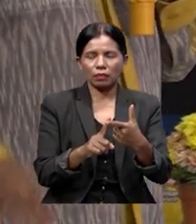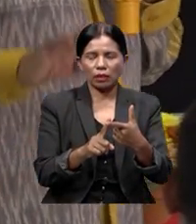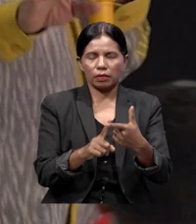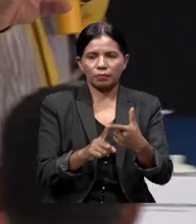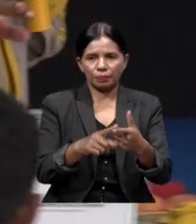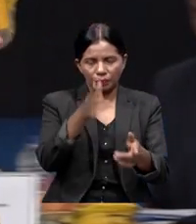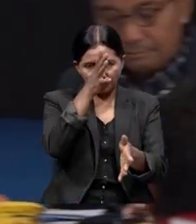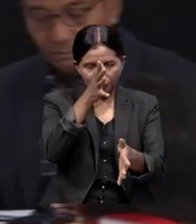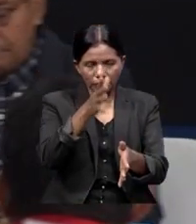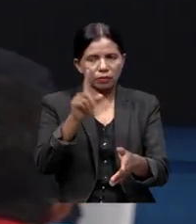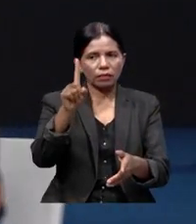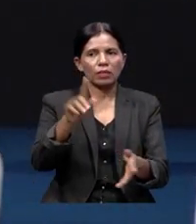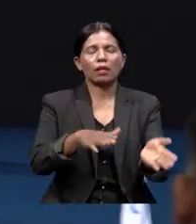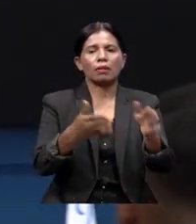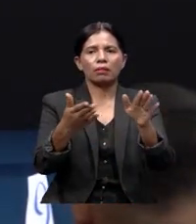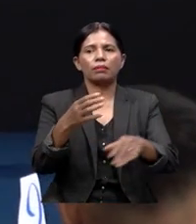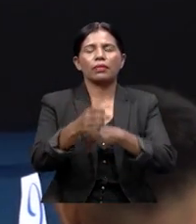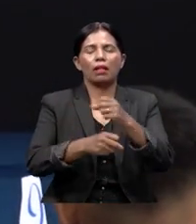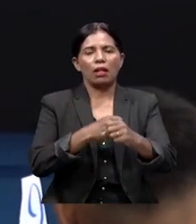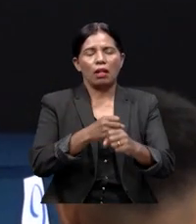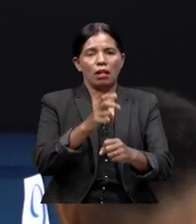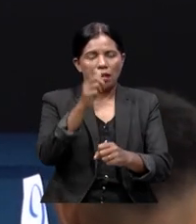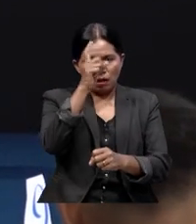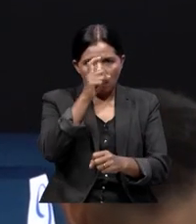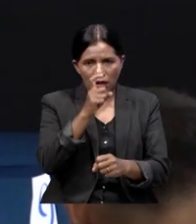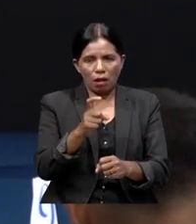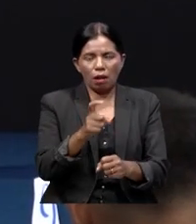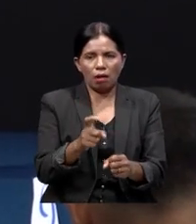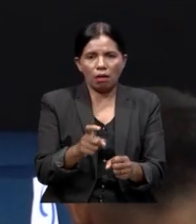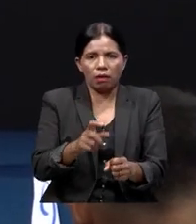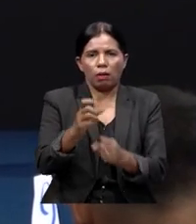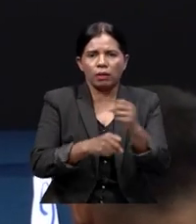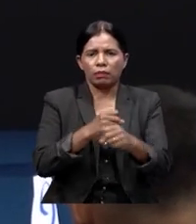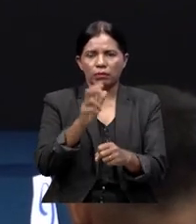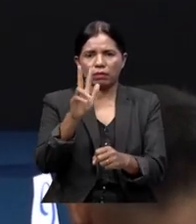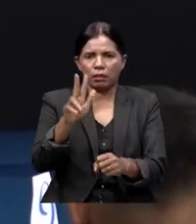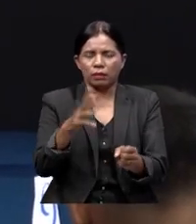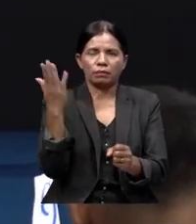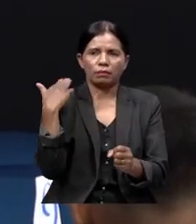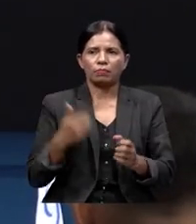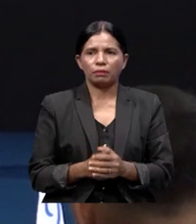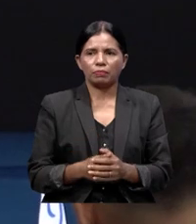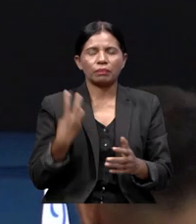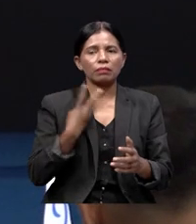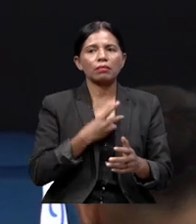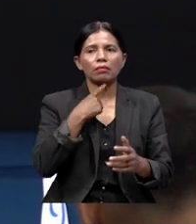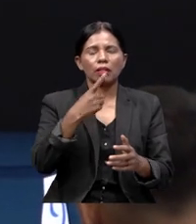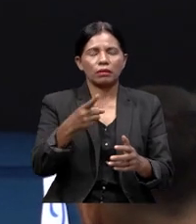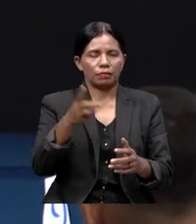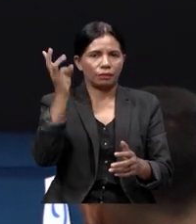zona mate, foi mate e a tira todo o Liba. E também me quero que a tua